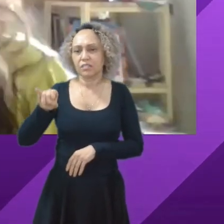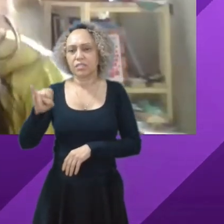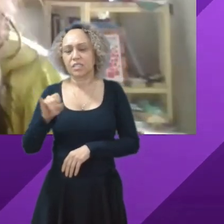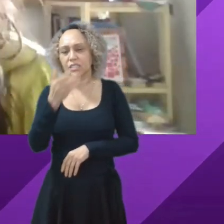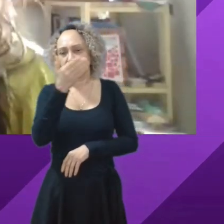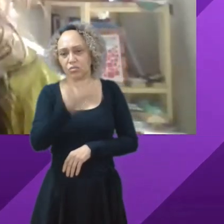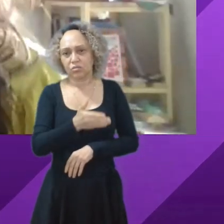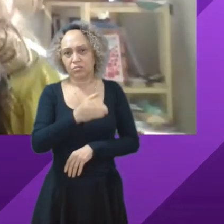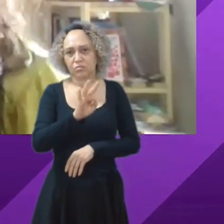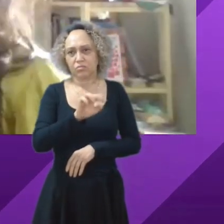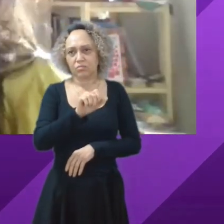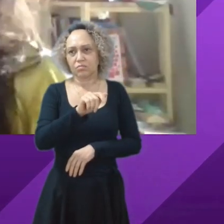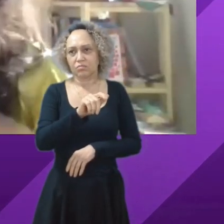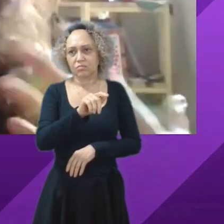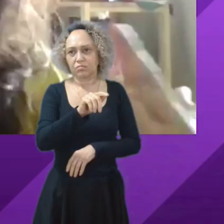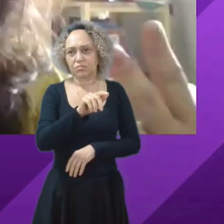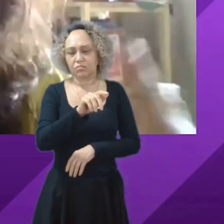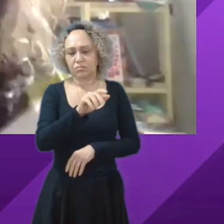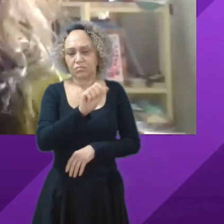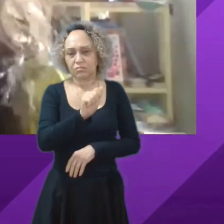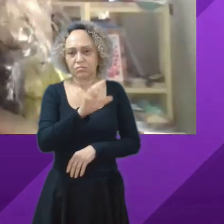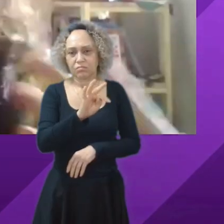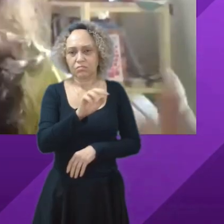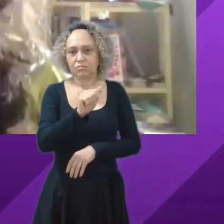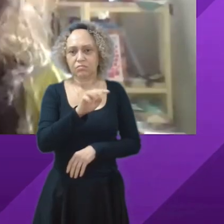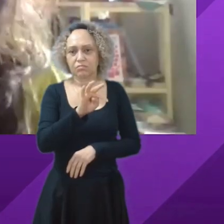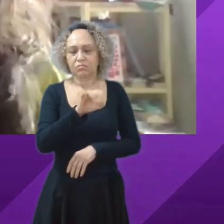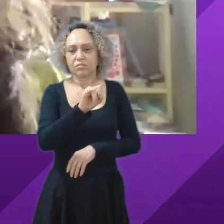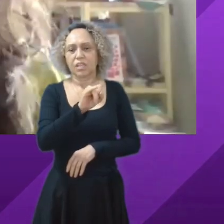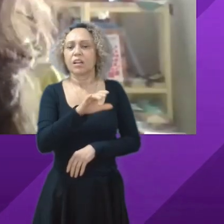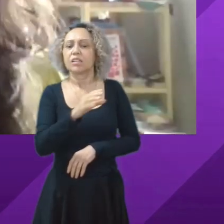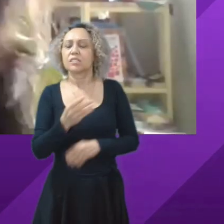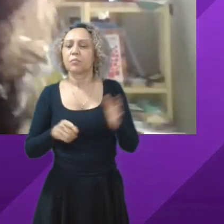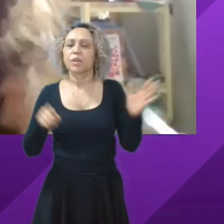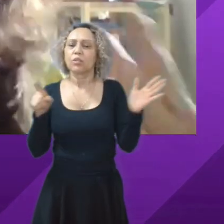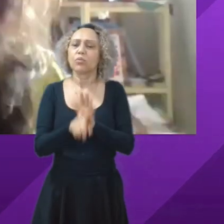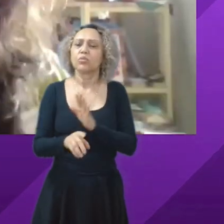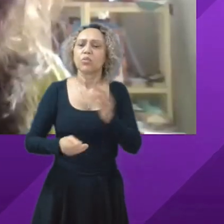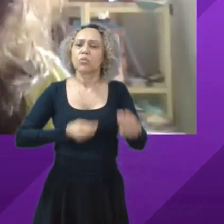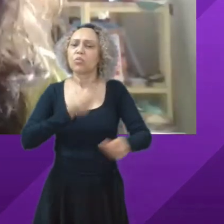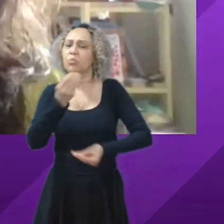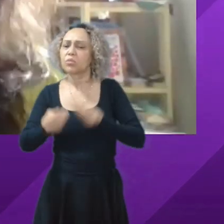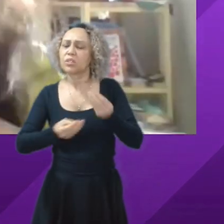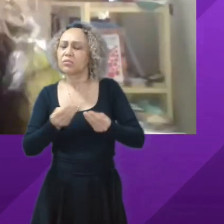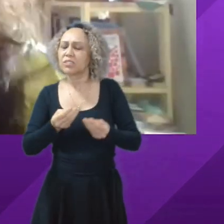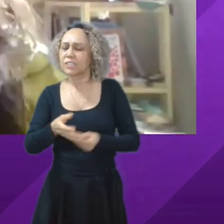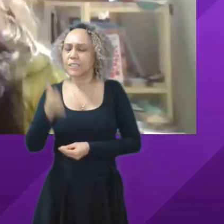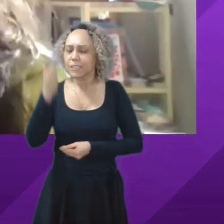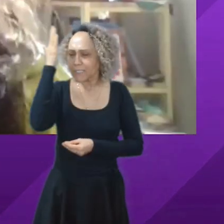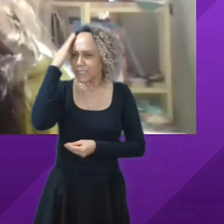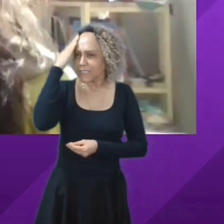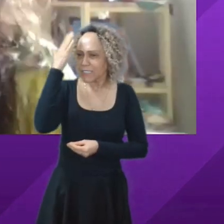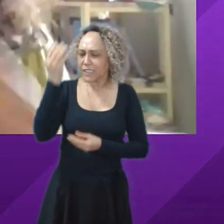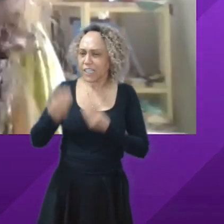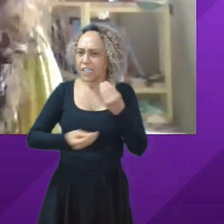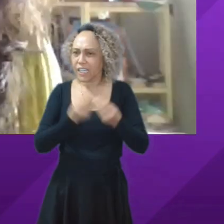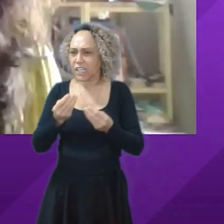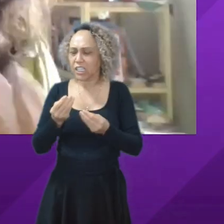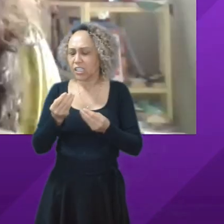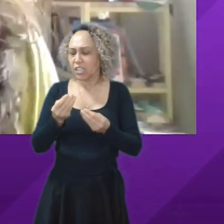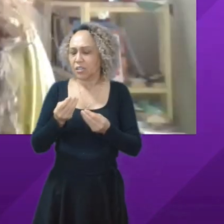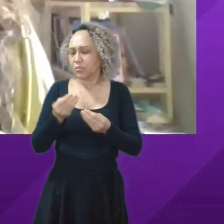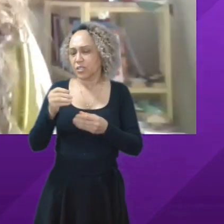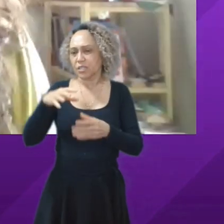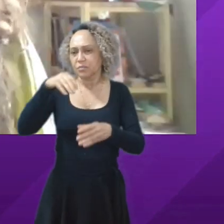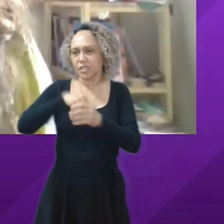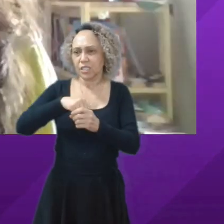do feminismo digital? Quais tendências ou movimentos vocês acreditam que irão surgir para fortalecer as mulheres na cultura digital? Porque vocês